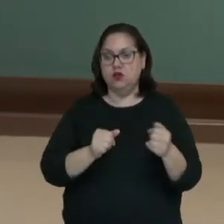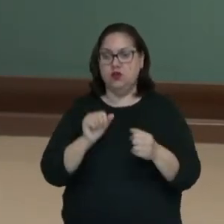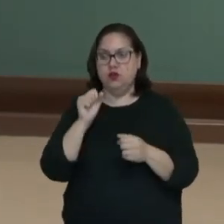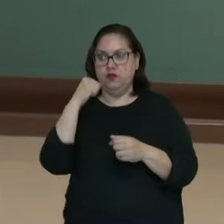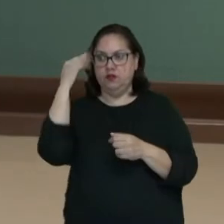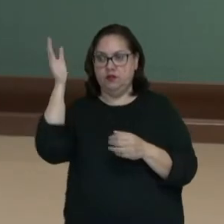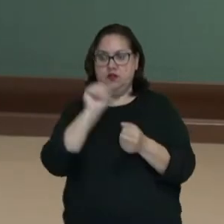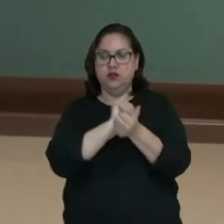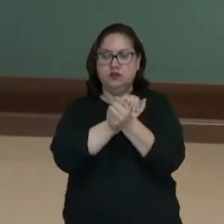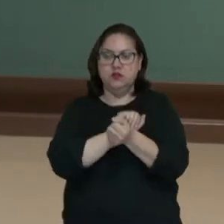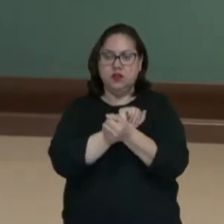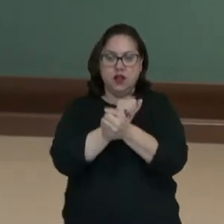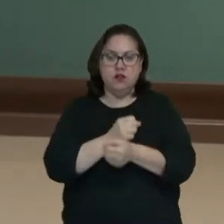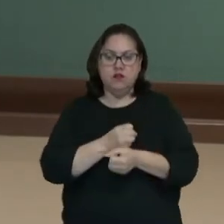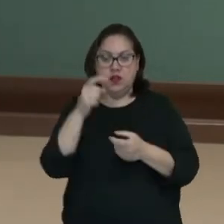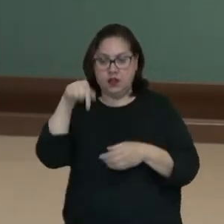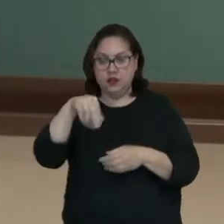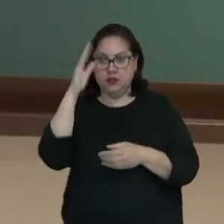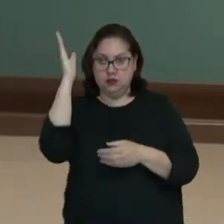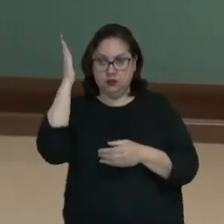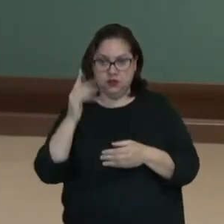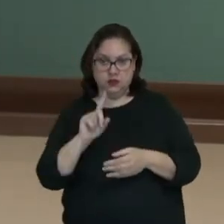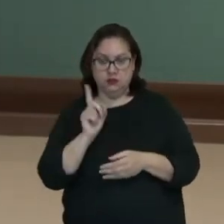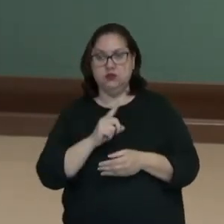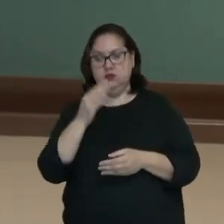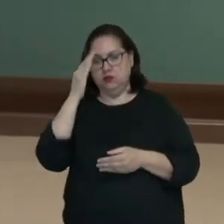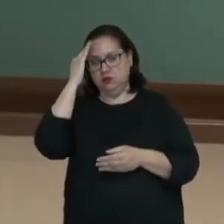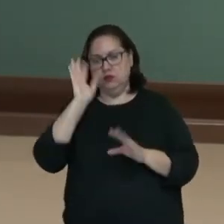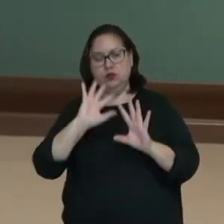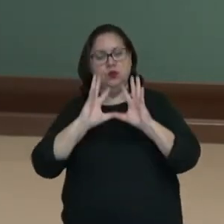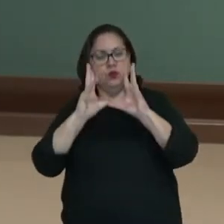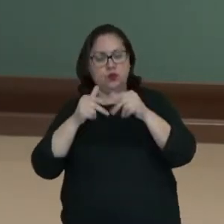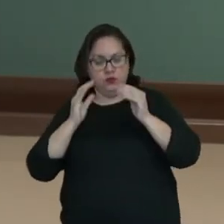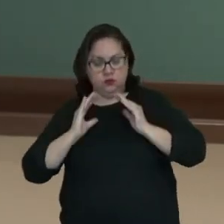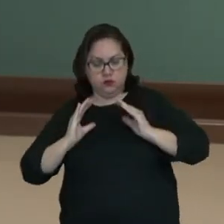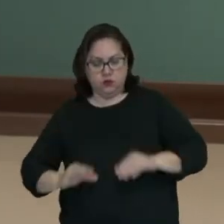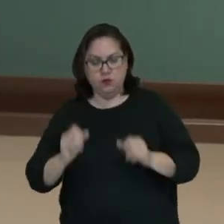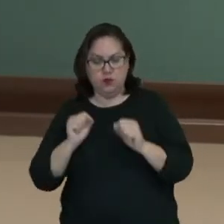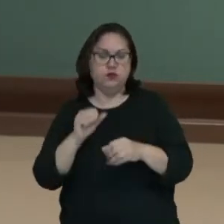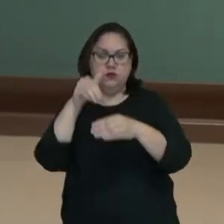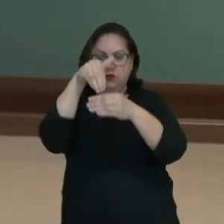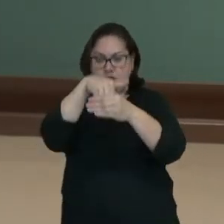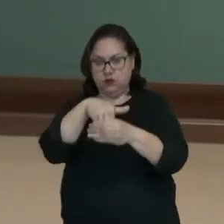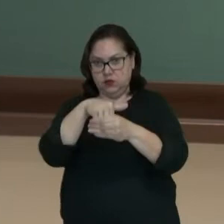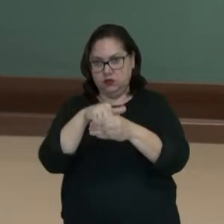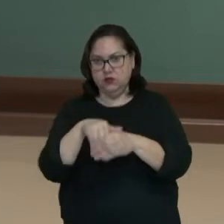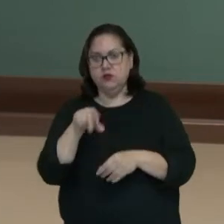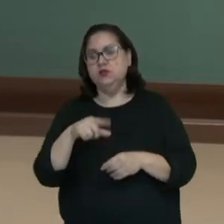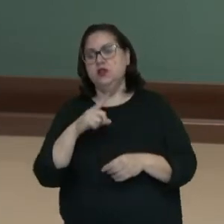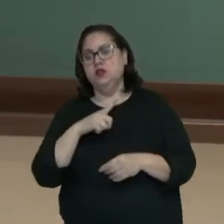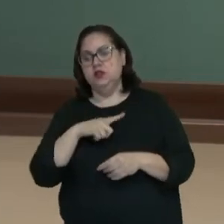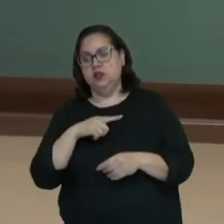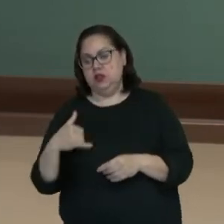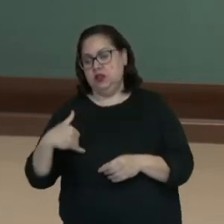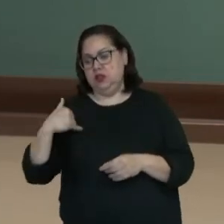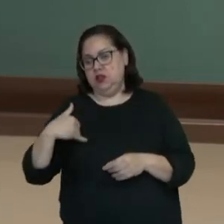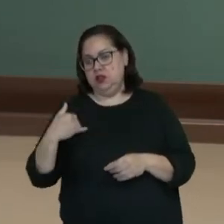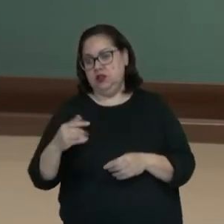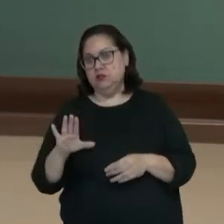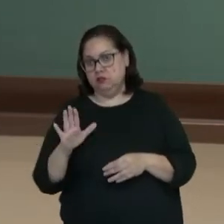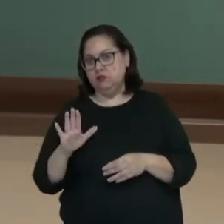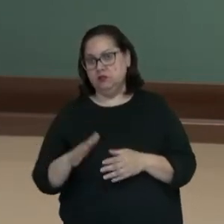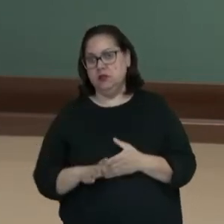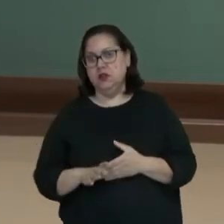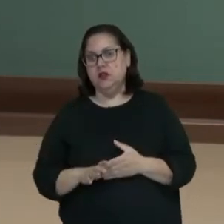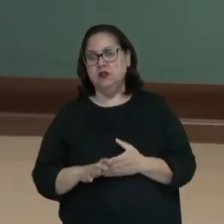estrangeiro, escravo, mas aqui no Brasil não, né? A gente entende que todo cidadão pode votar, é só você ter a idade mínima para